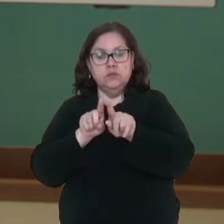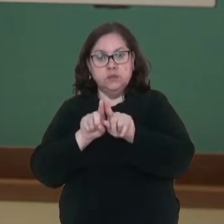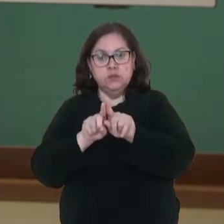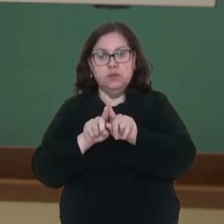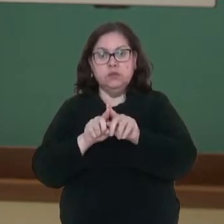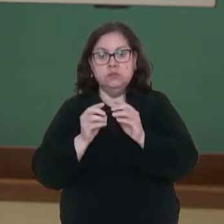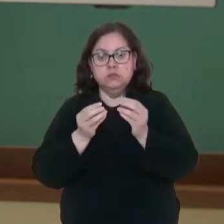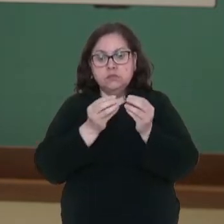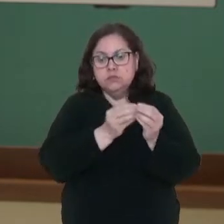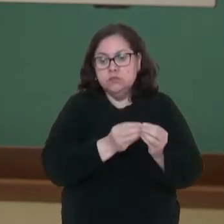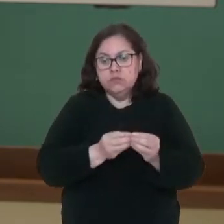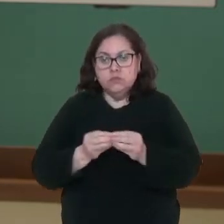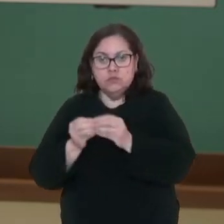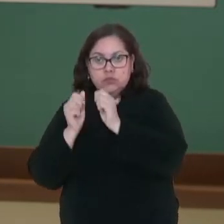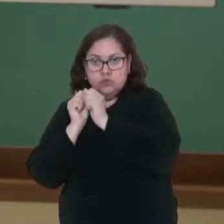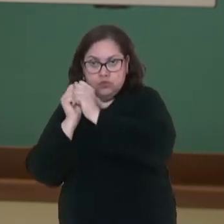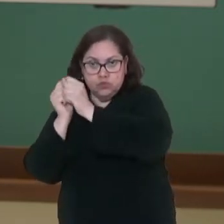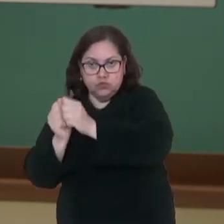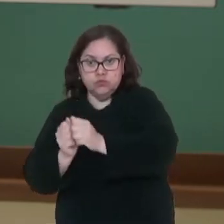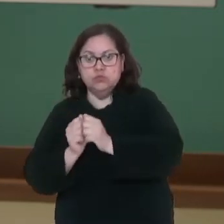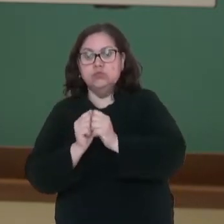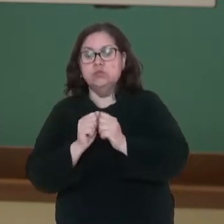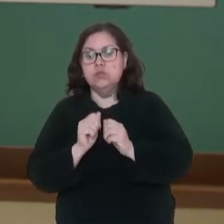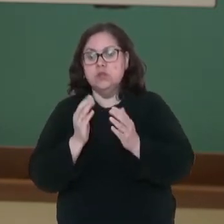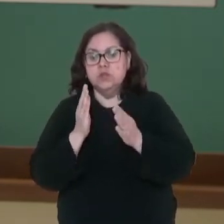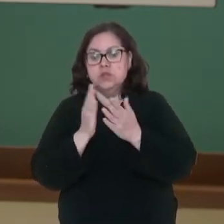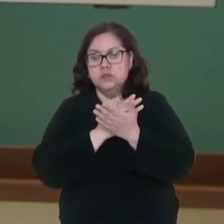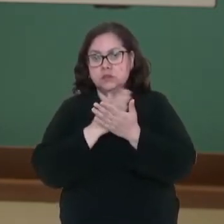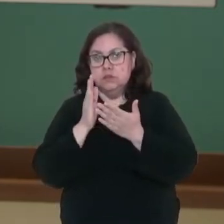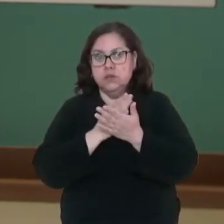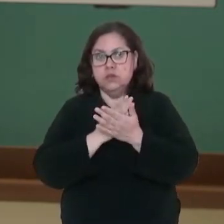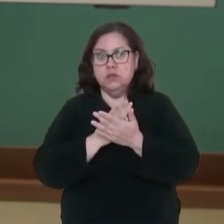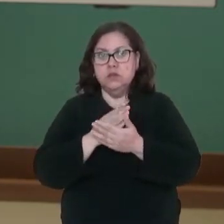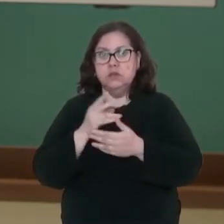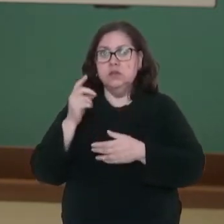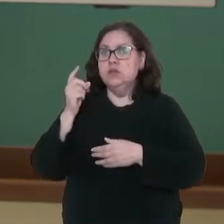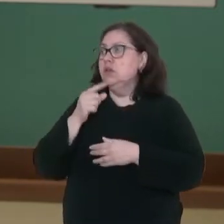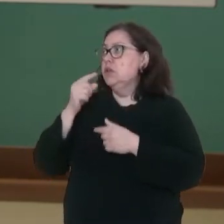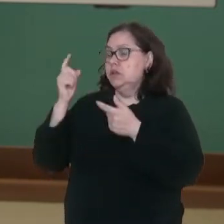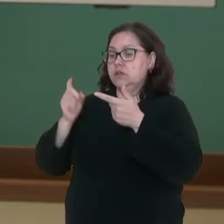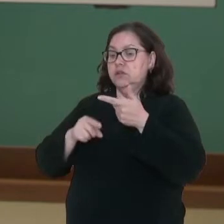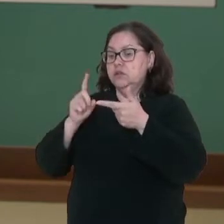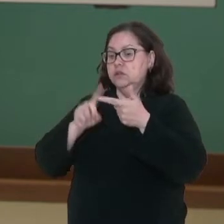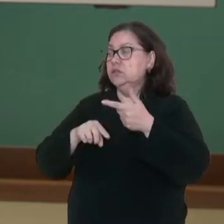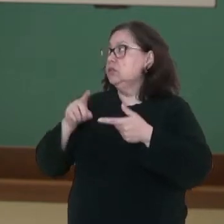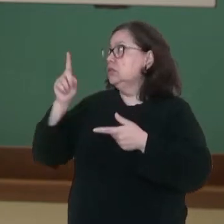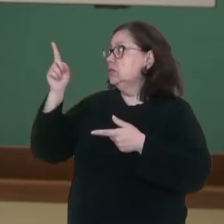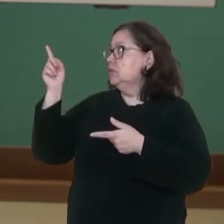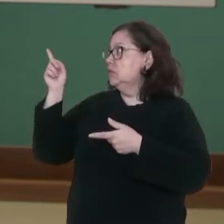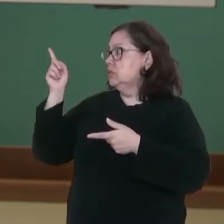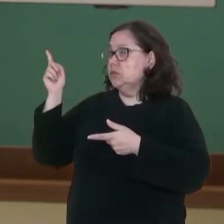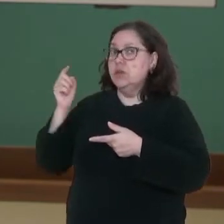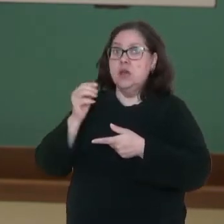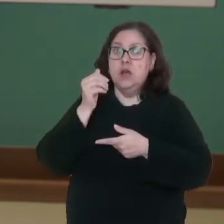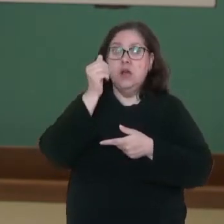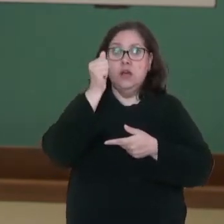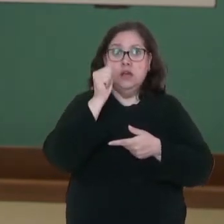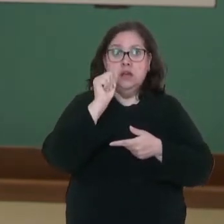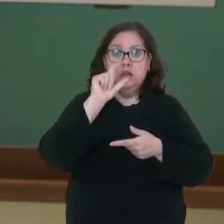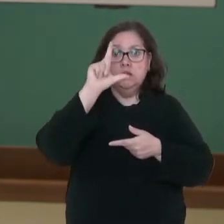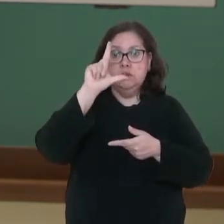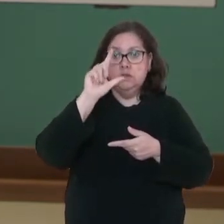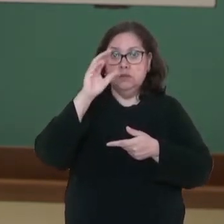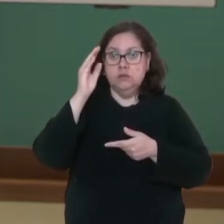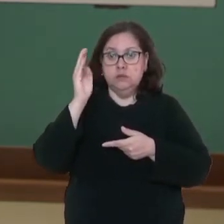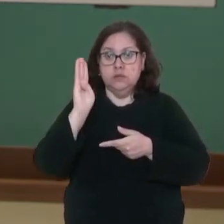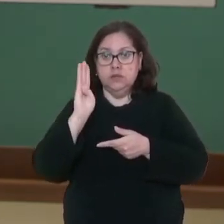carregando esses genes separados. Já na segunda situação, o azão, bezão está no mesmo cromossomo e o azinho, bezinho